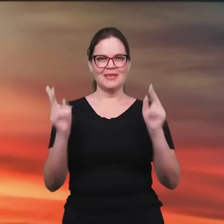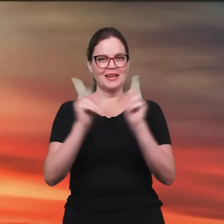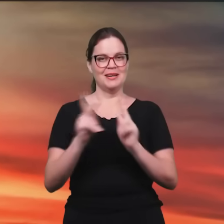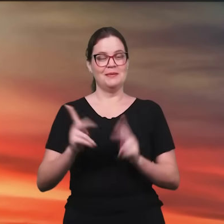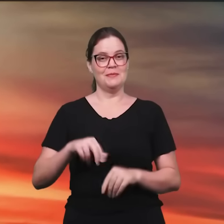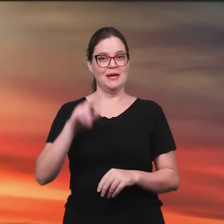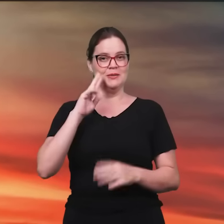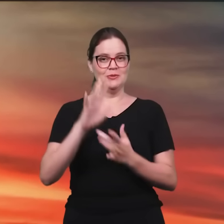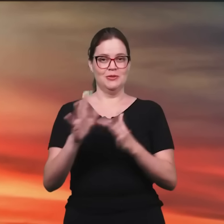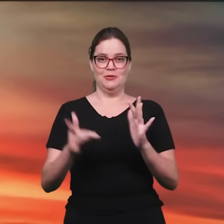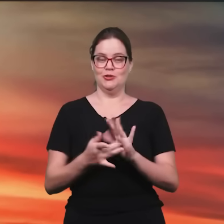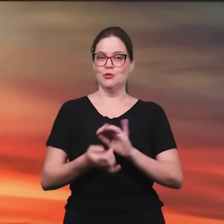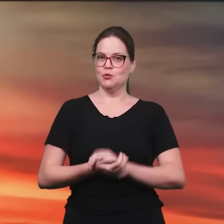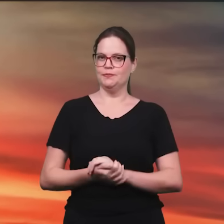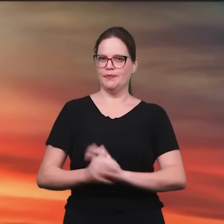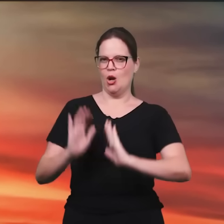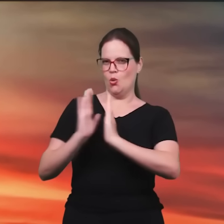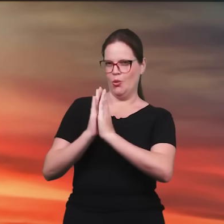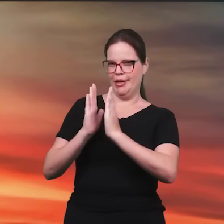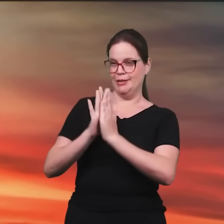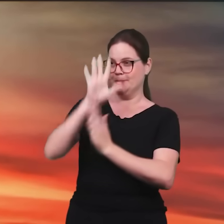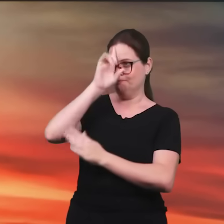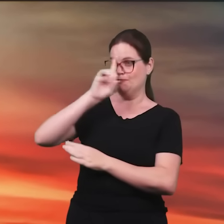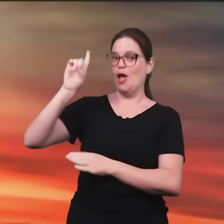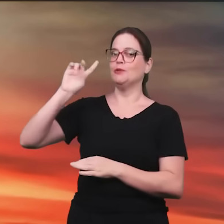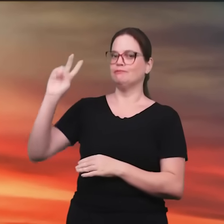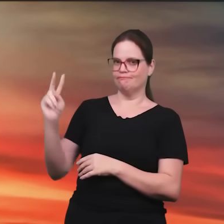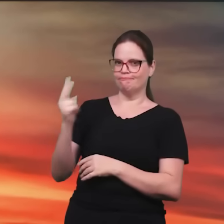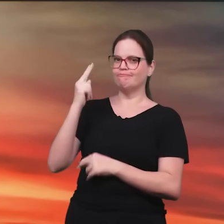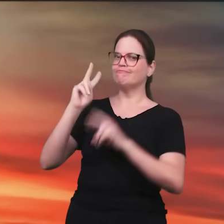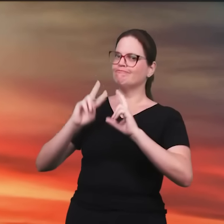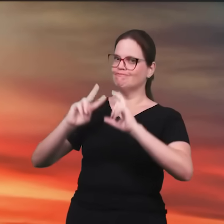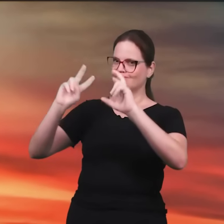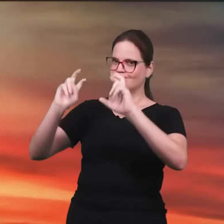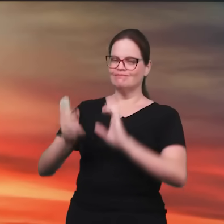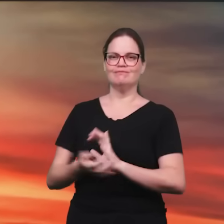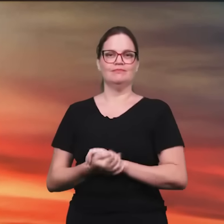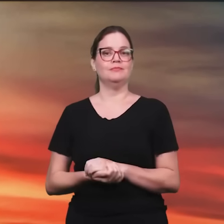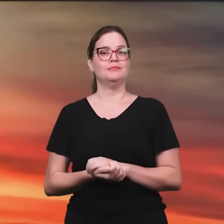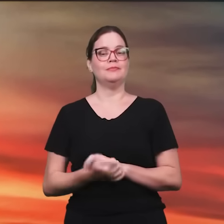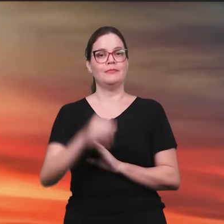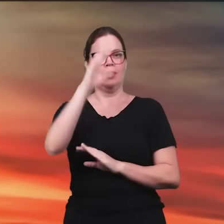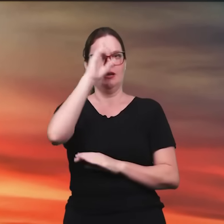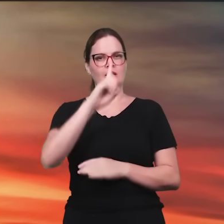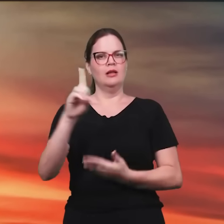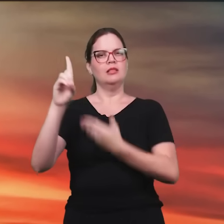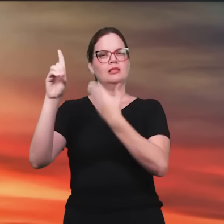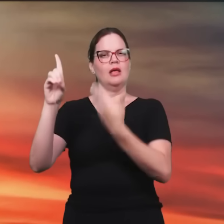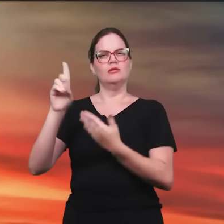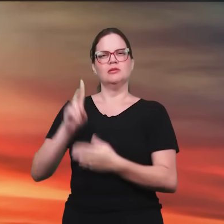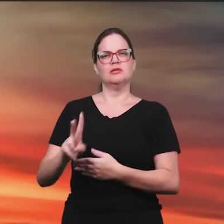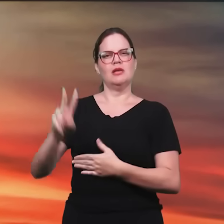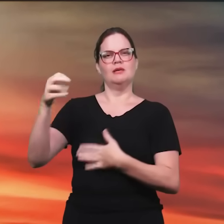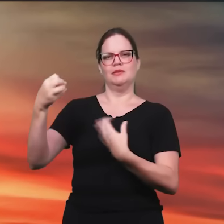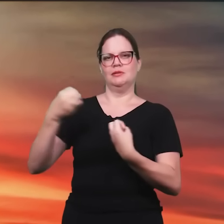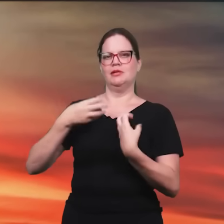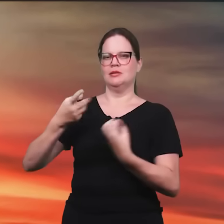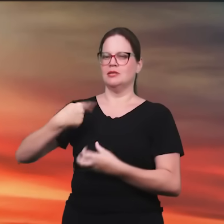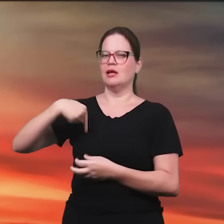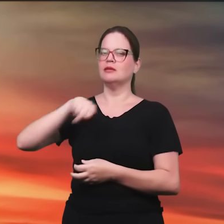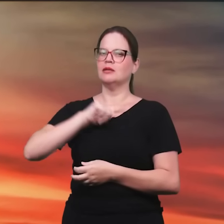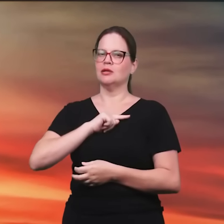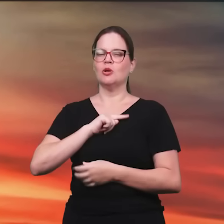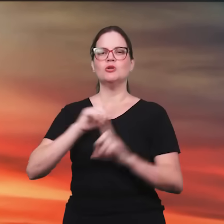A paz do Senhor Jesus. Oração, Ele ouve. Aquilo que Deus tem colocado em